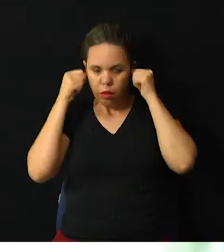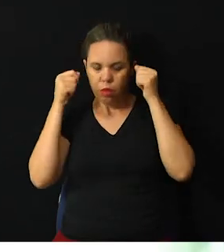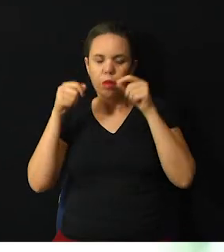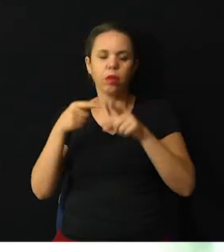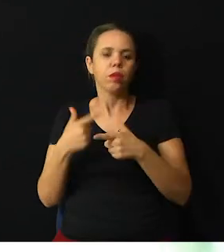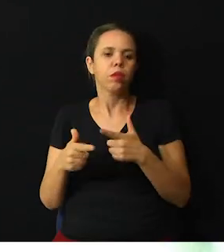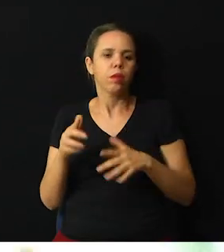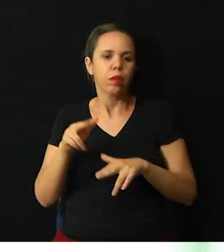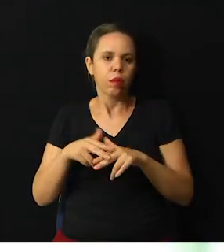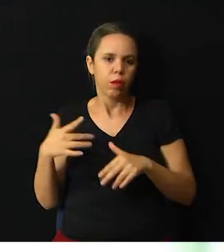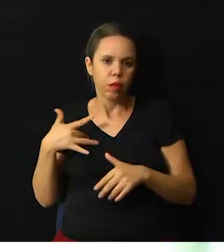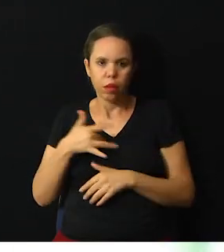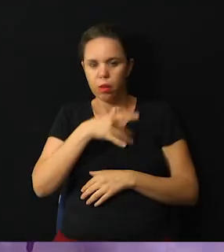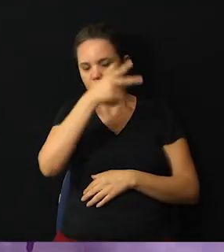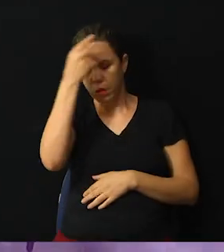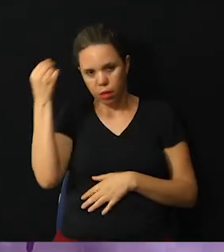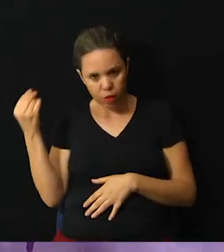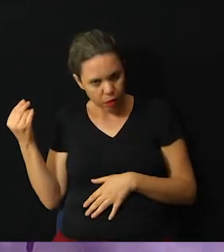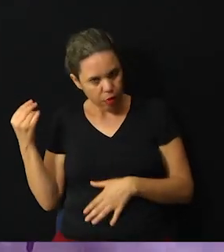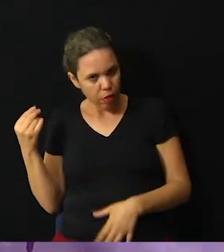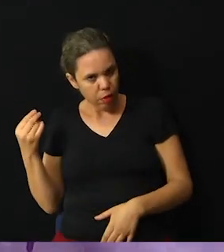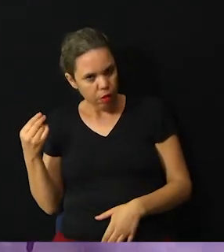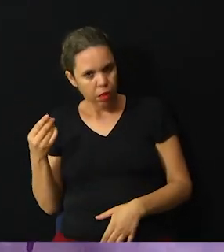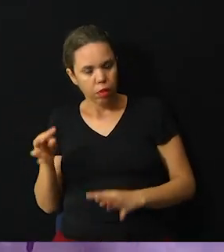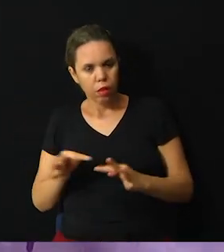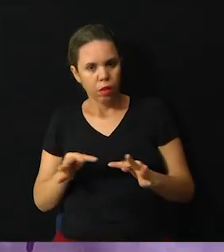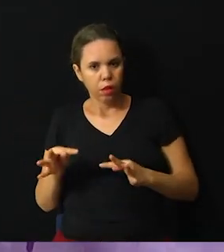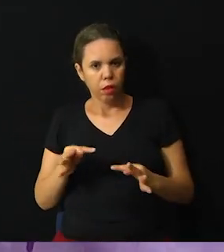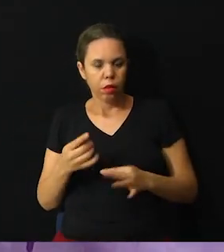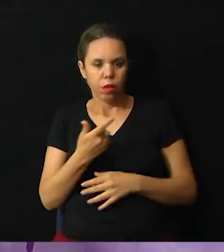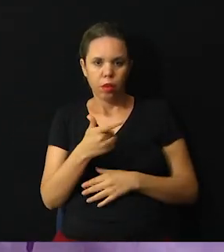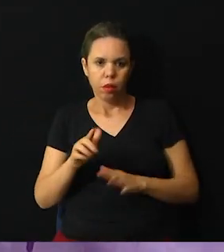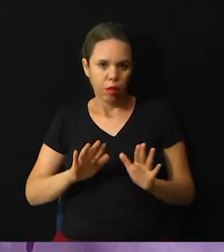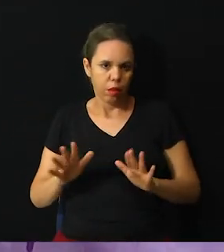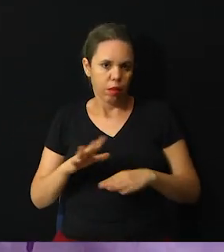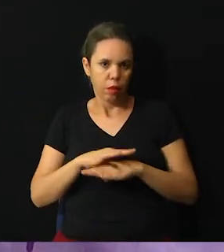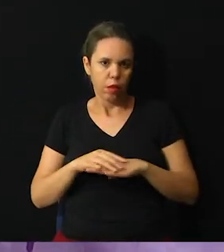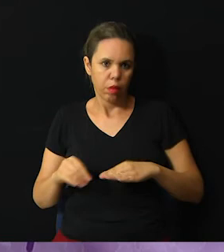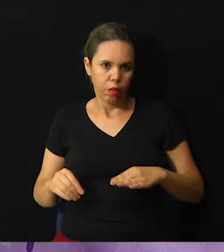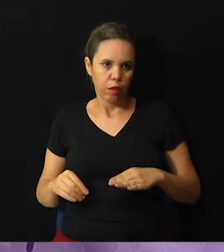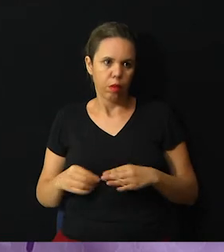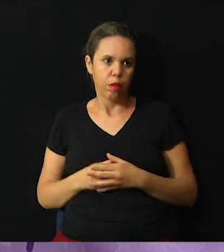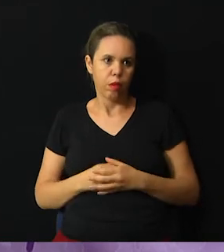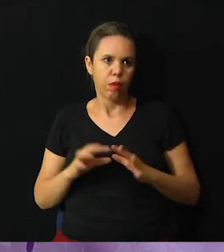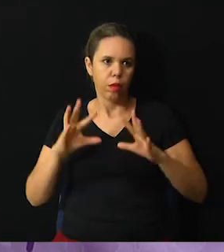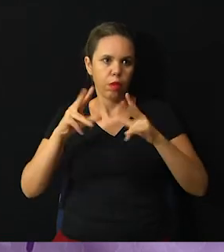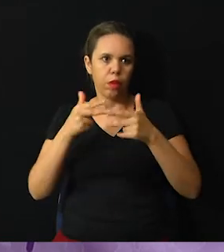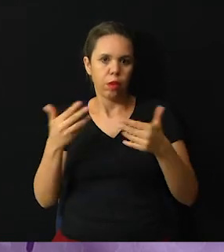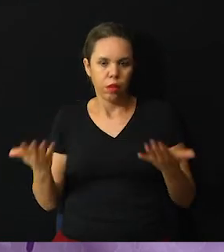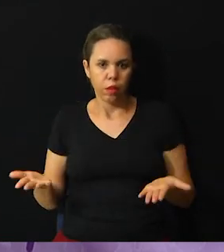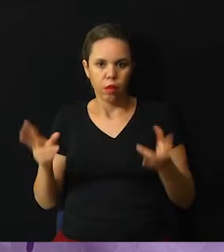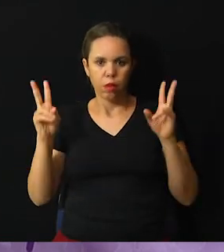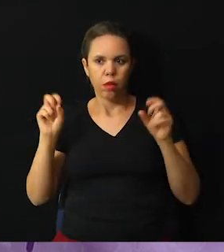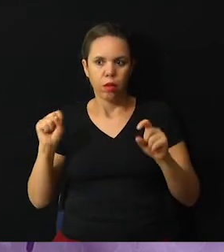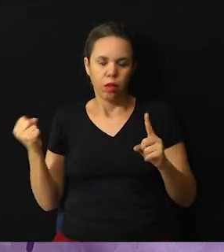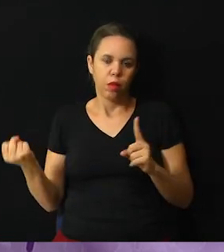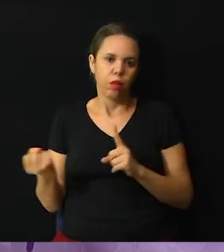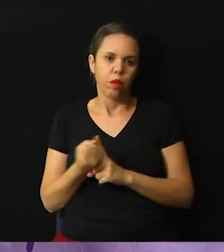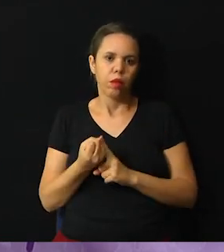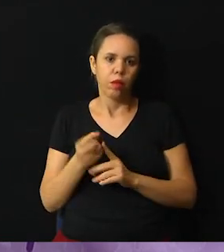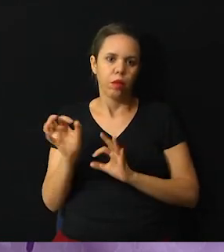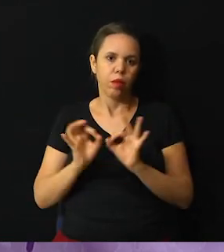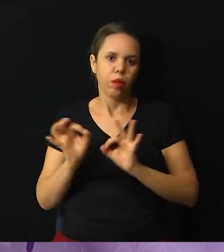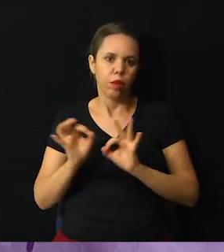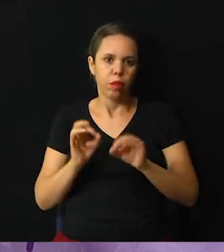coisa que envolve saúde pública, envolve prevenção, por não existir cura, envolve toda essa questão social